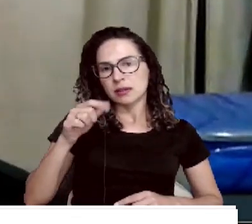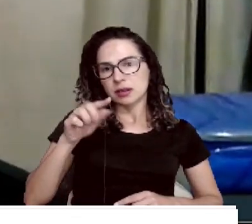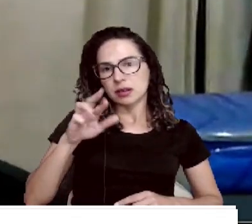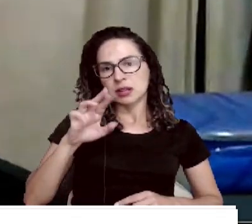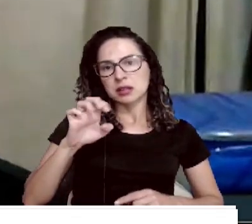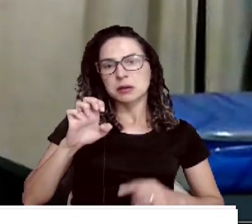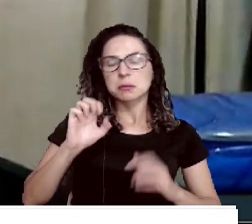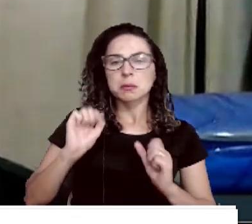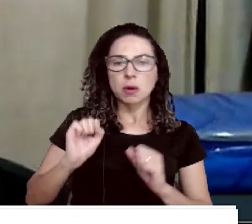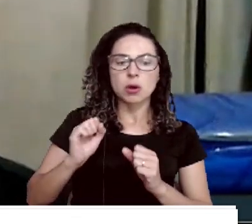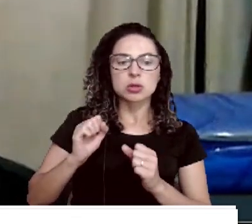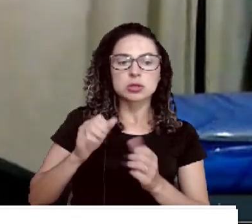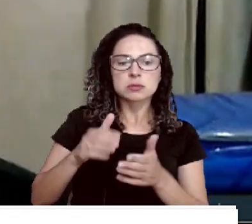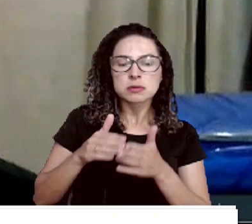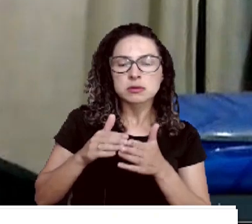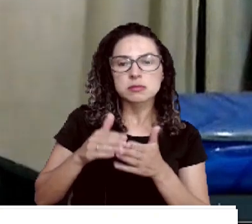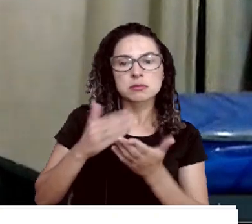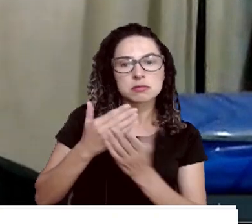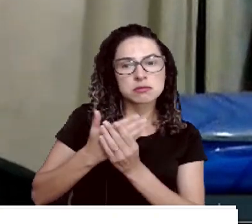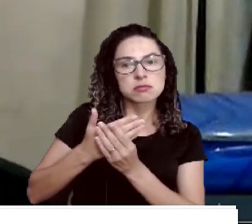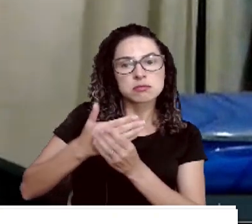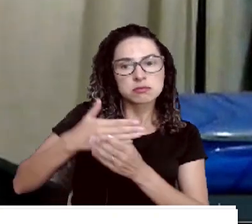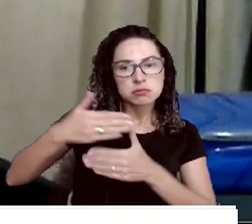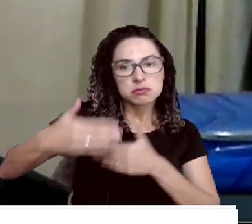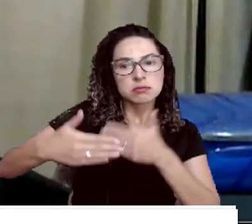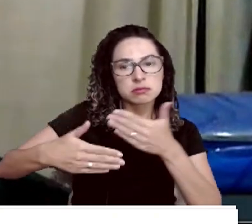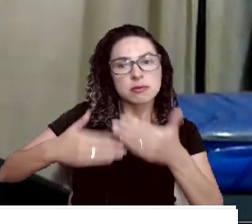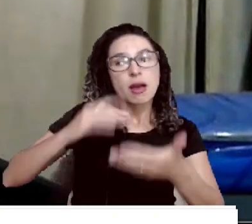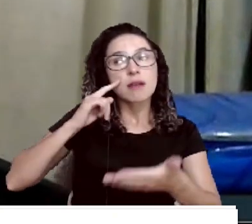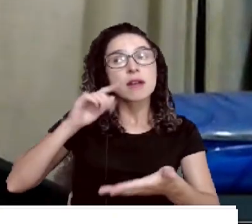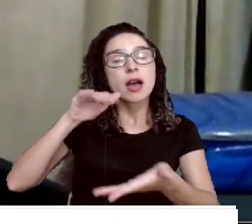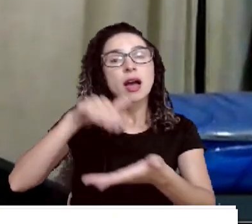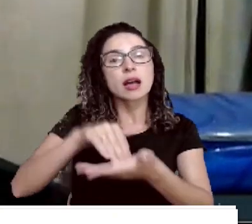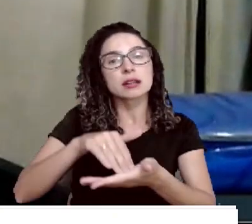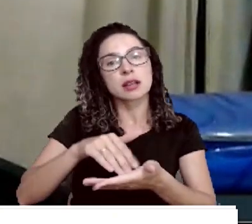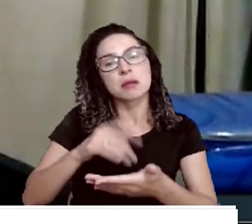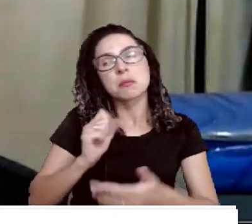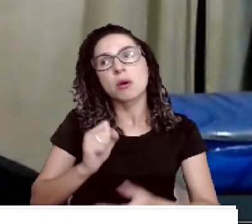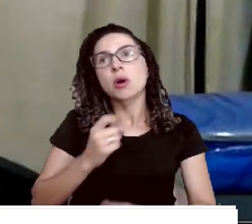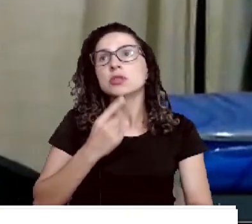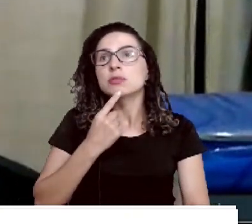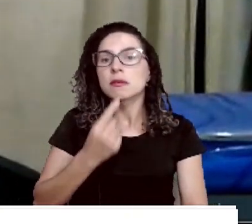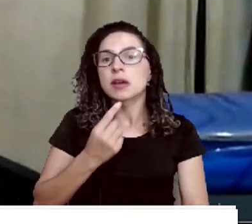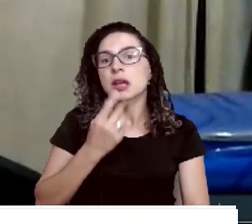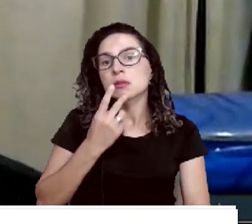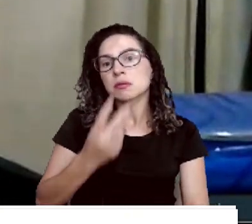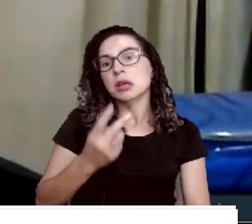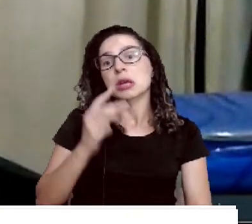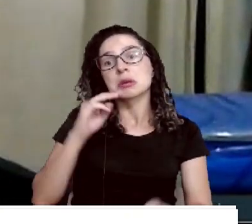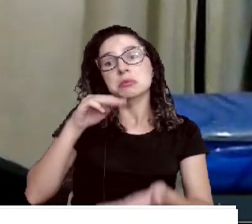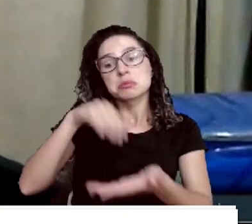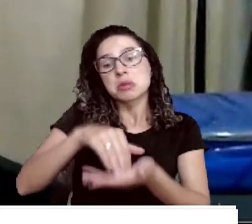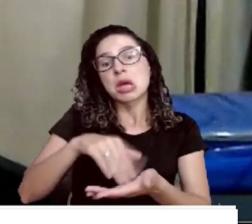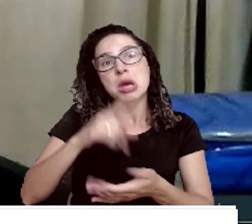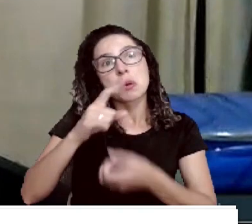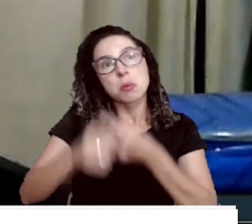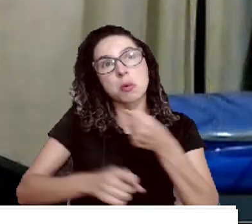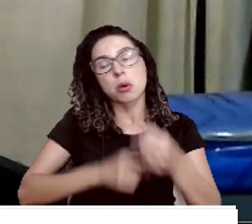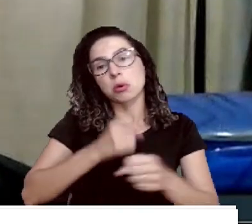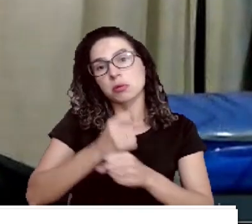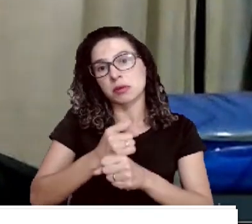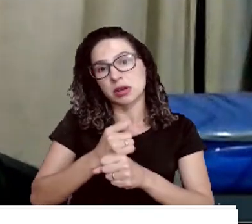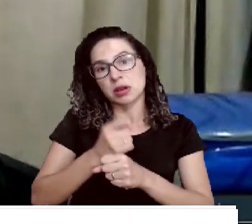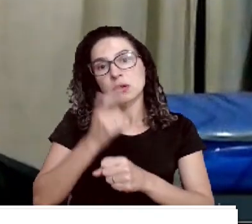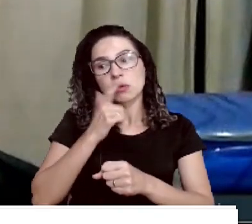recorrendo, até ver onde vai dar. Pode recorrer uma vez, duas, três, e chega lá no fim, o ano que vem, a hora que tiver a